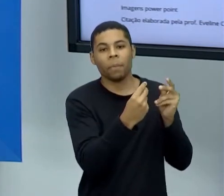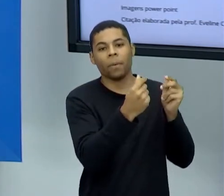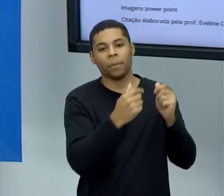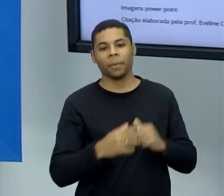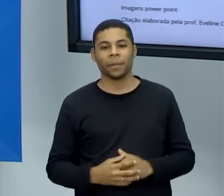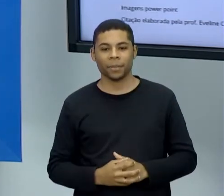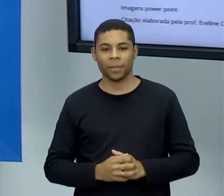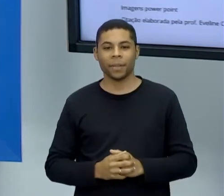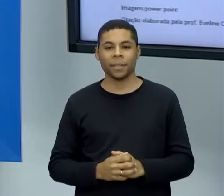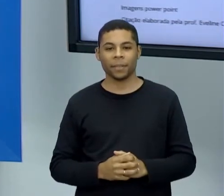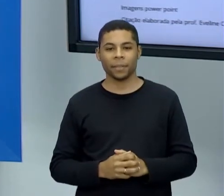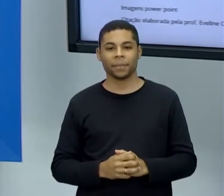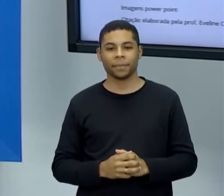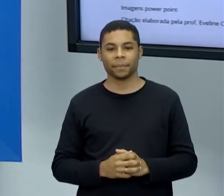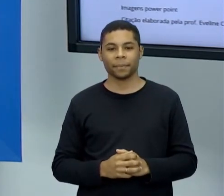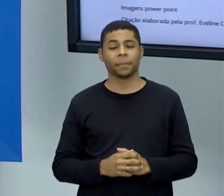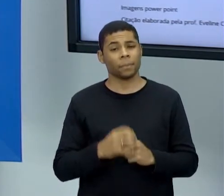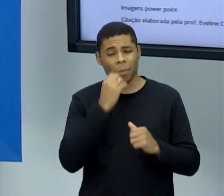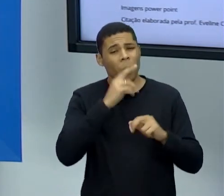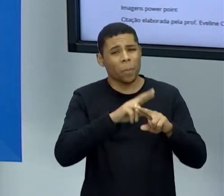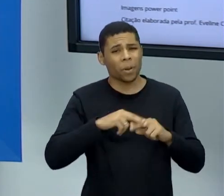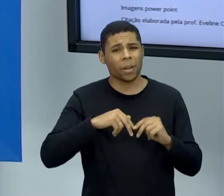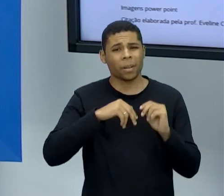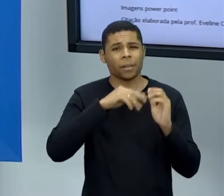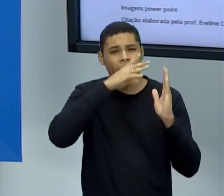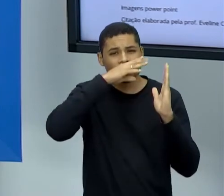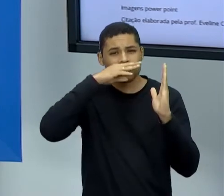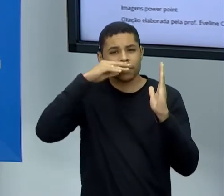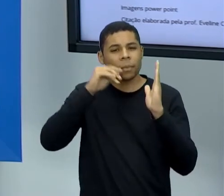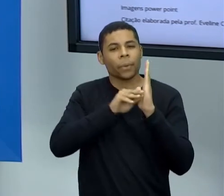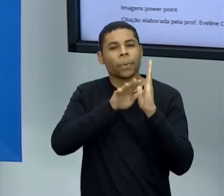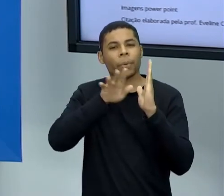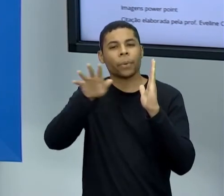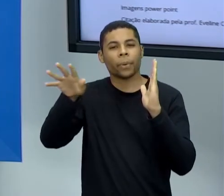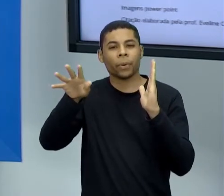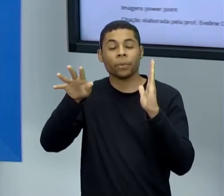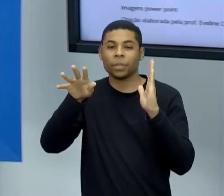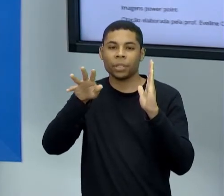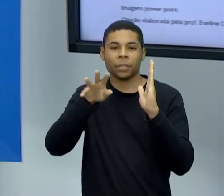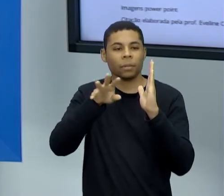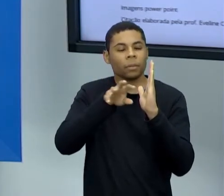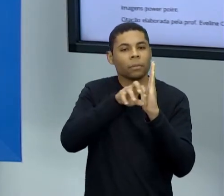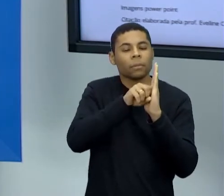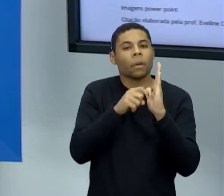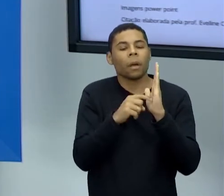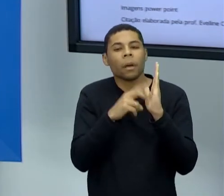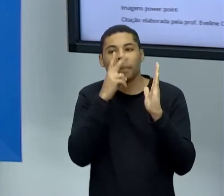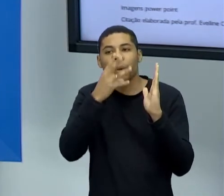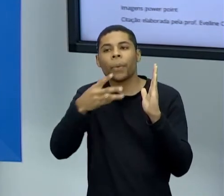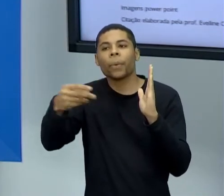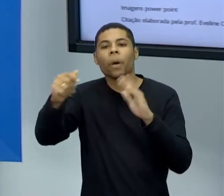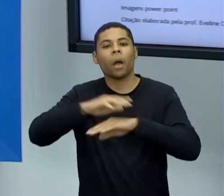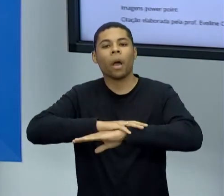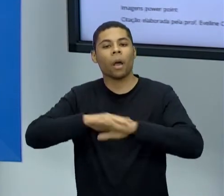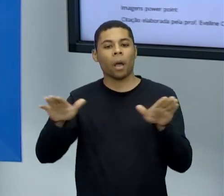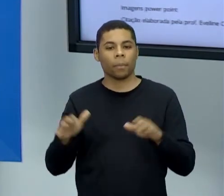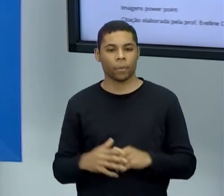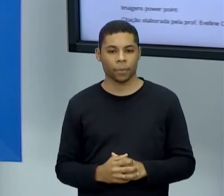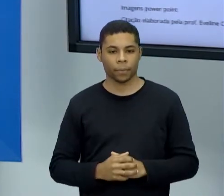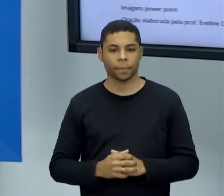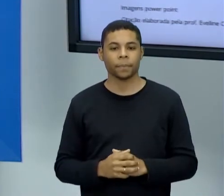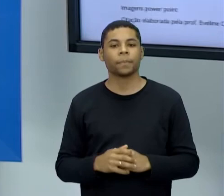que pintar a casa porque o cheiro fica exalando. Não adianta falar, abre a janela, né? Realmente o cheiro